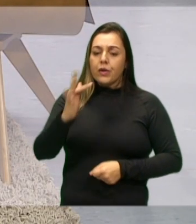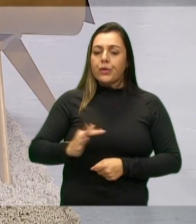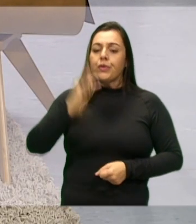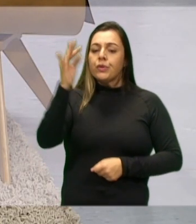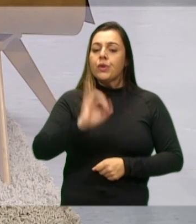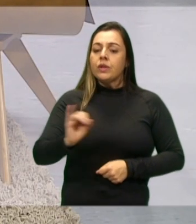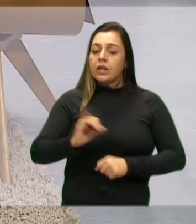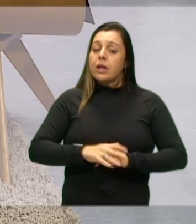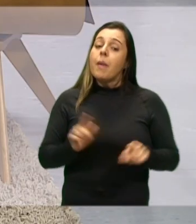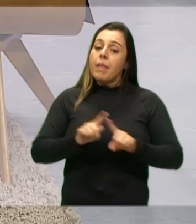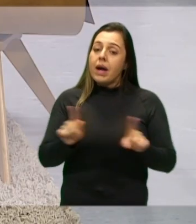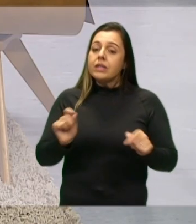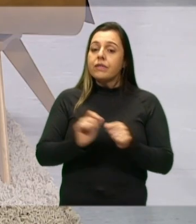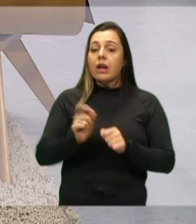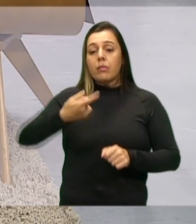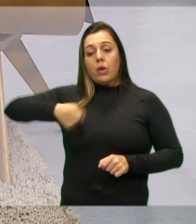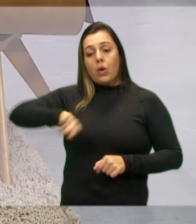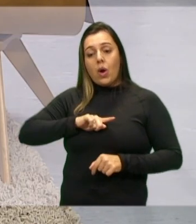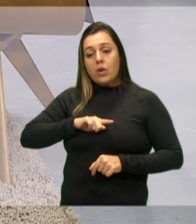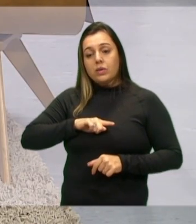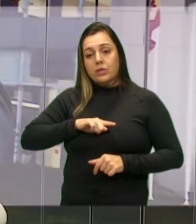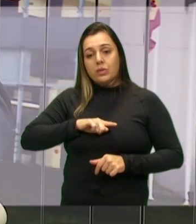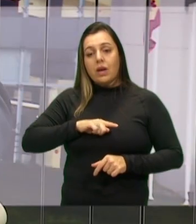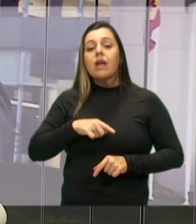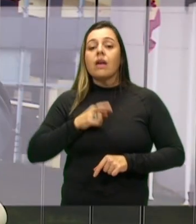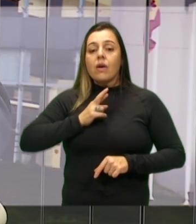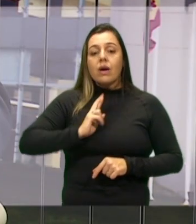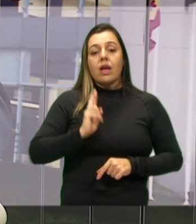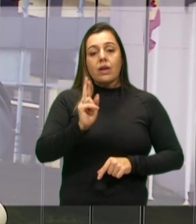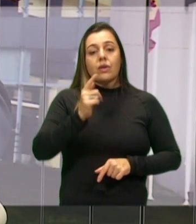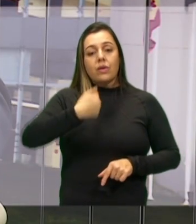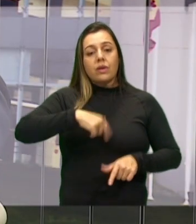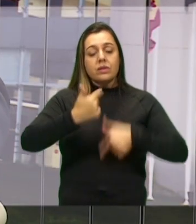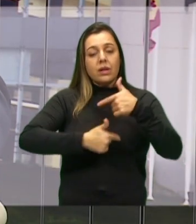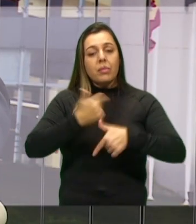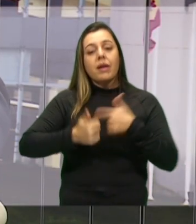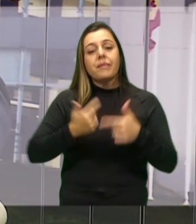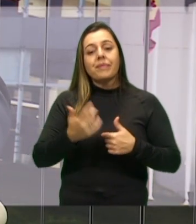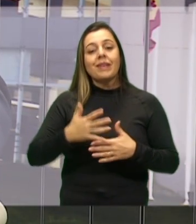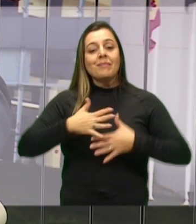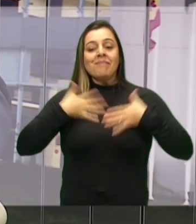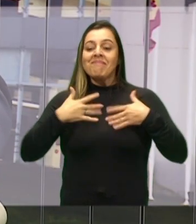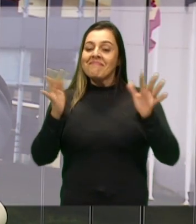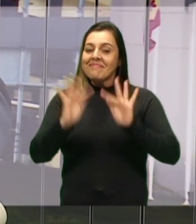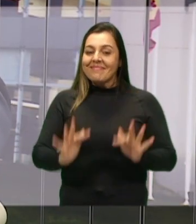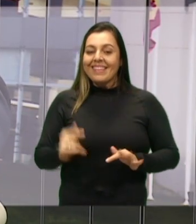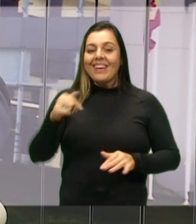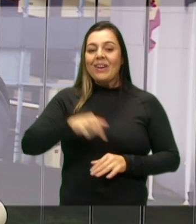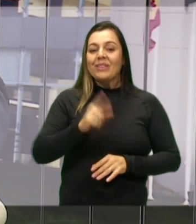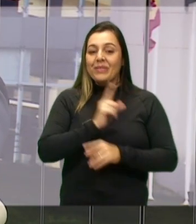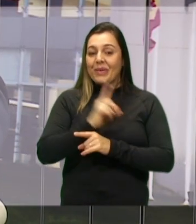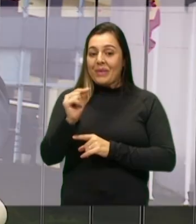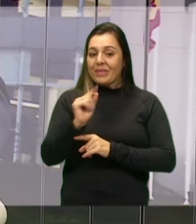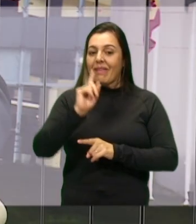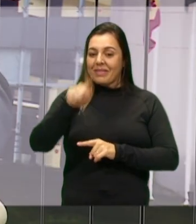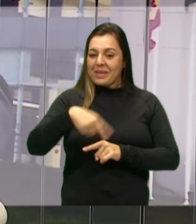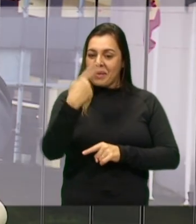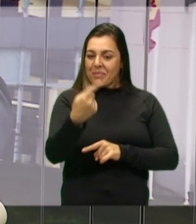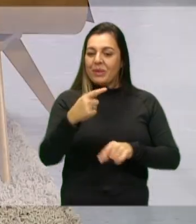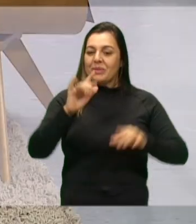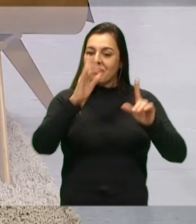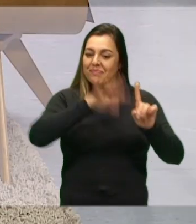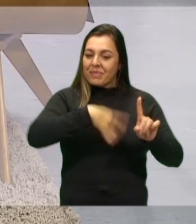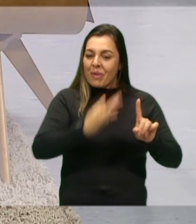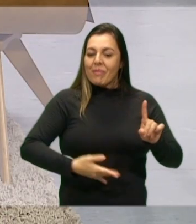de Itajaí. Mas foi feito pelo nosso mandato, então, sem dúvida, é um resultado do nosso trabalho. E isso muito me alegra. Ontem eu saí aqui da casa, depois da sessão de